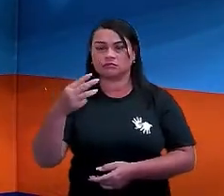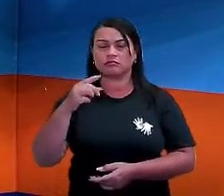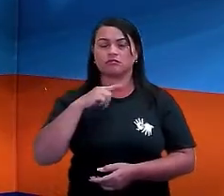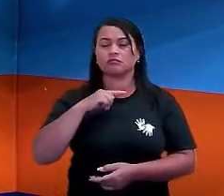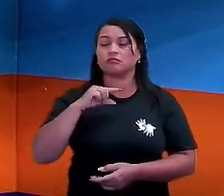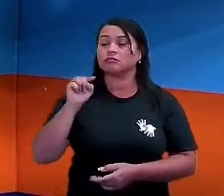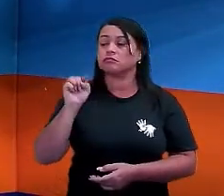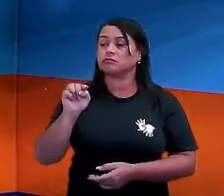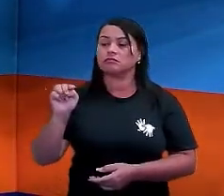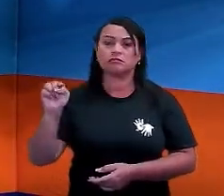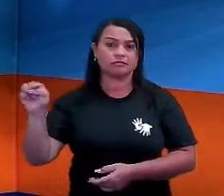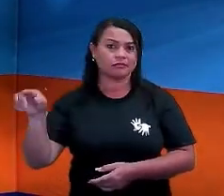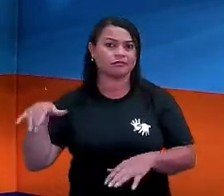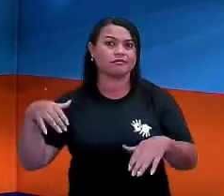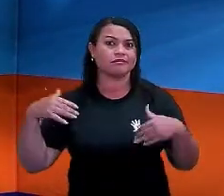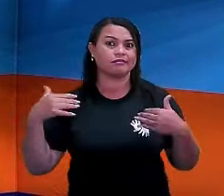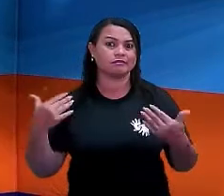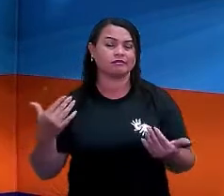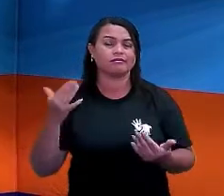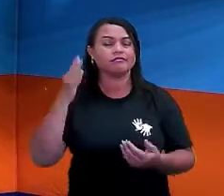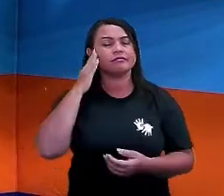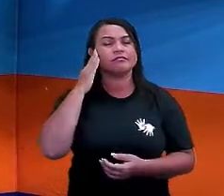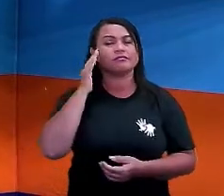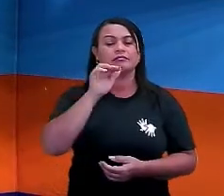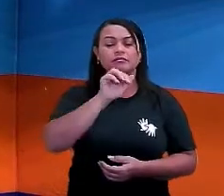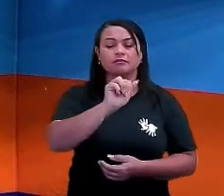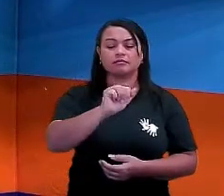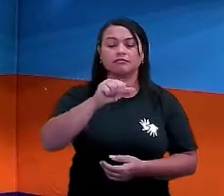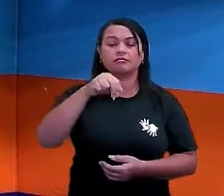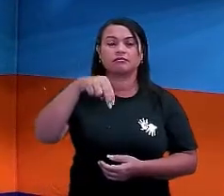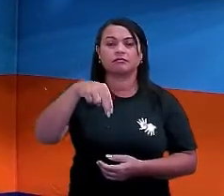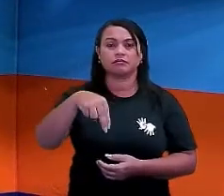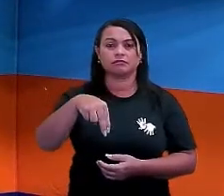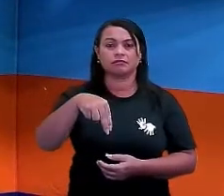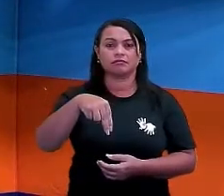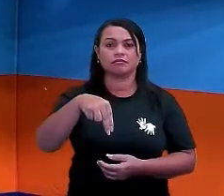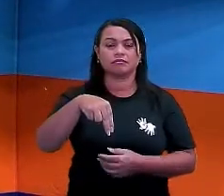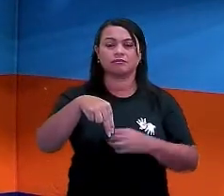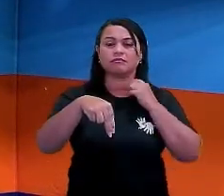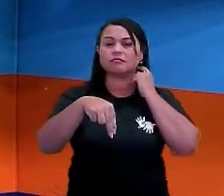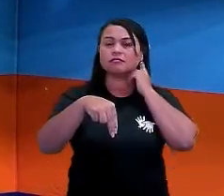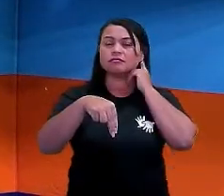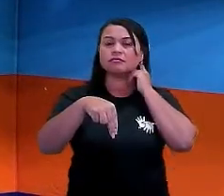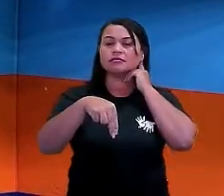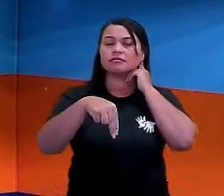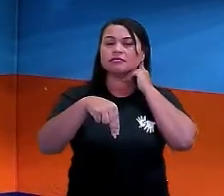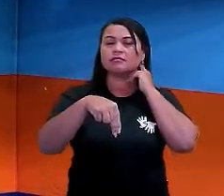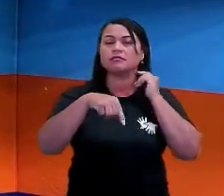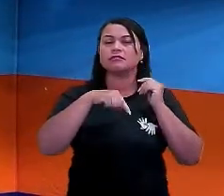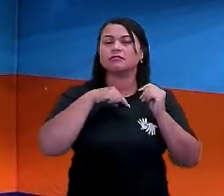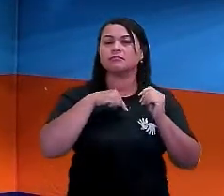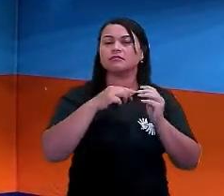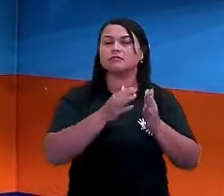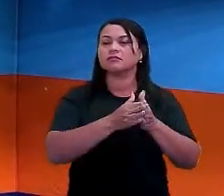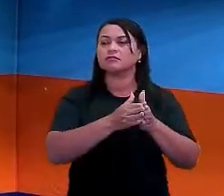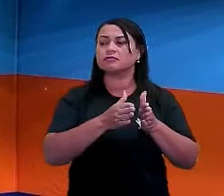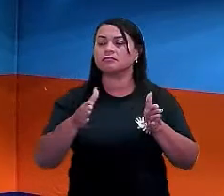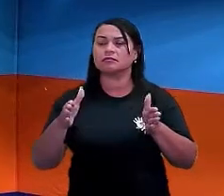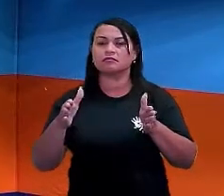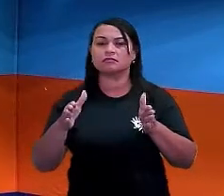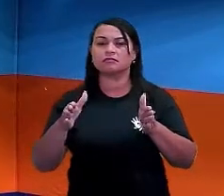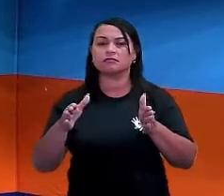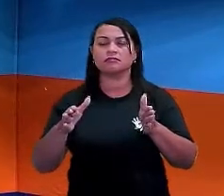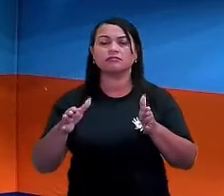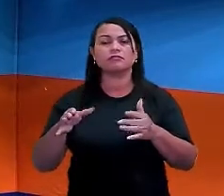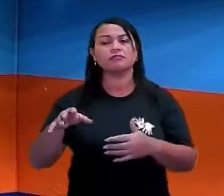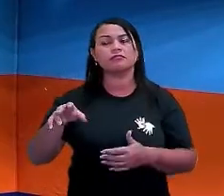o AN, né? Sabendo que esse AN está lá na quinta posição, né, como quinto